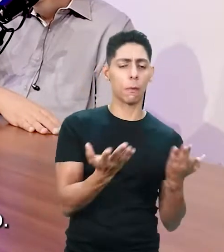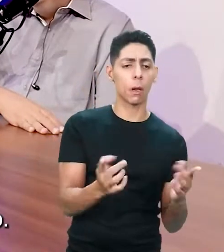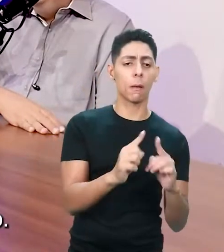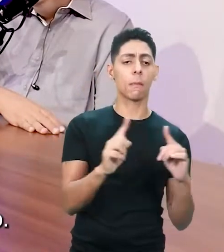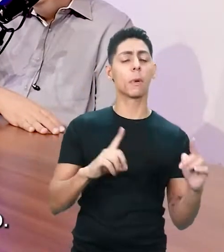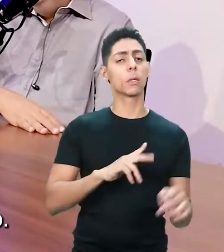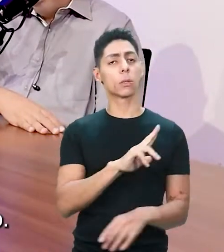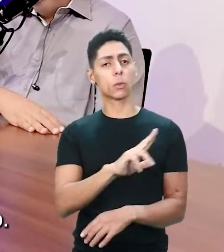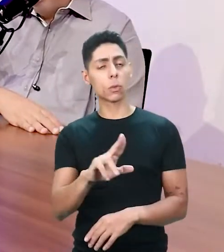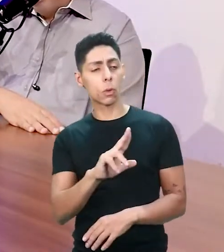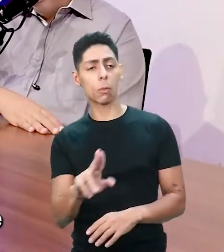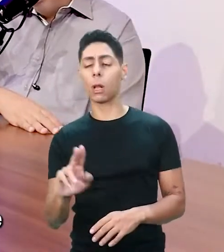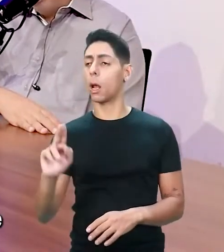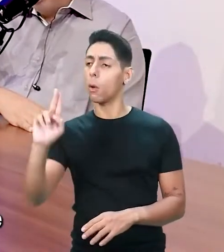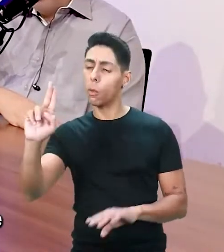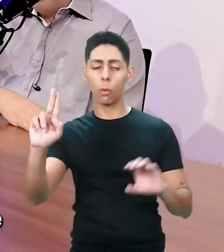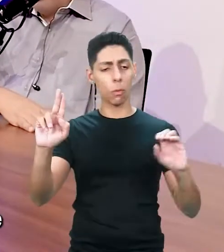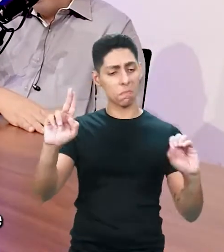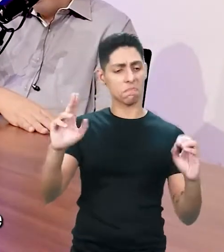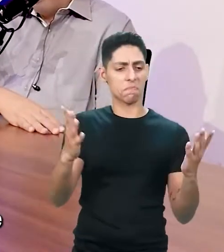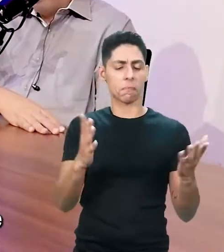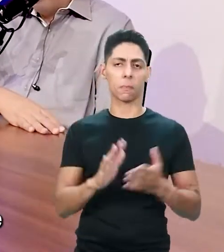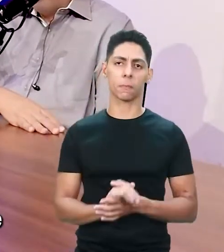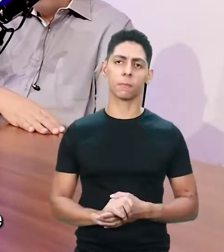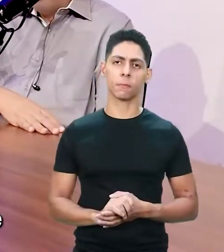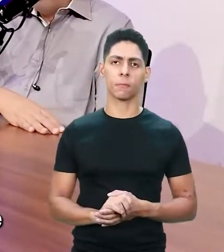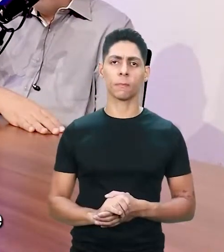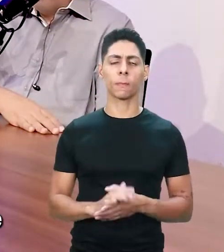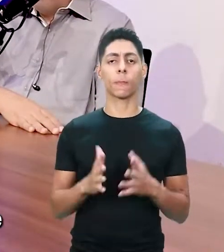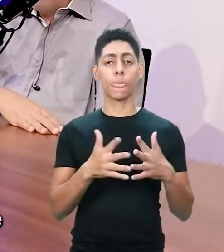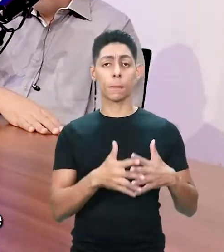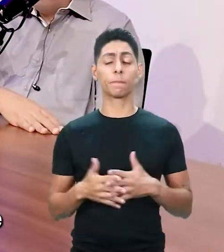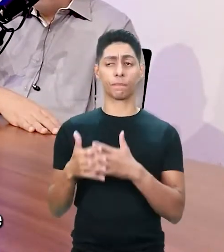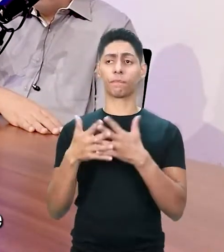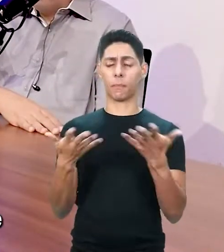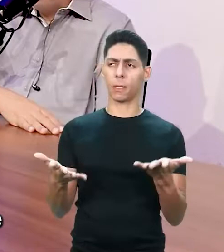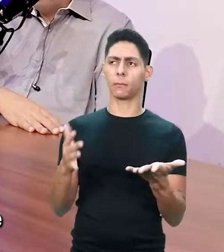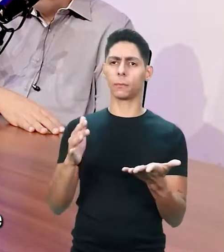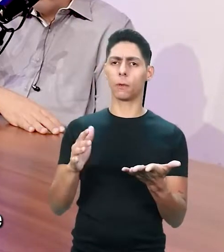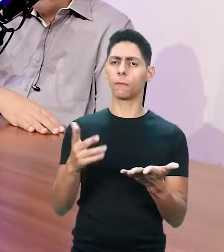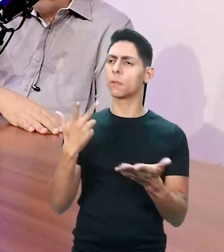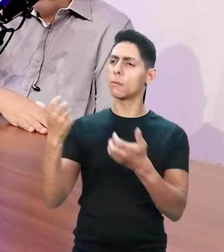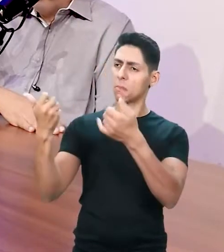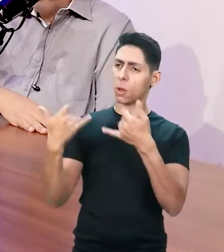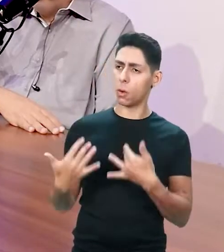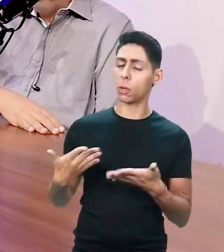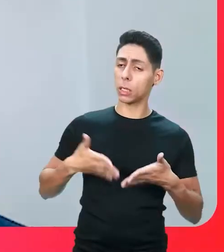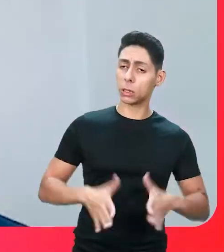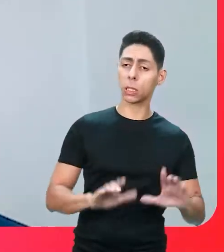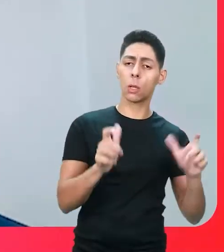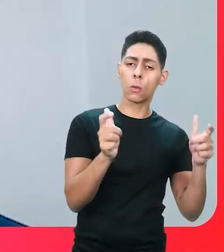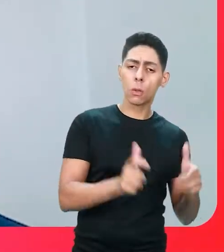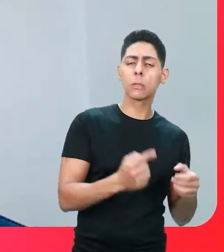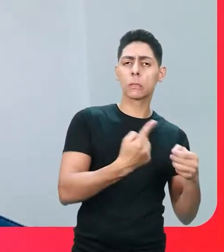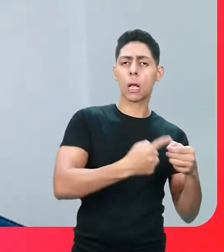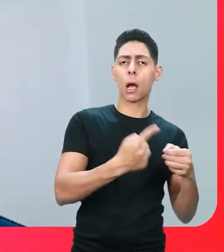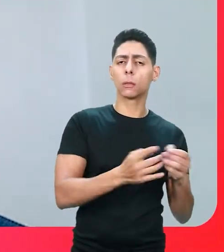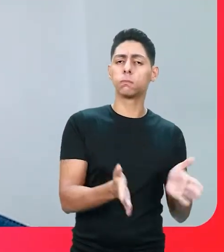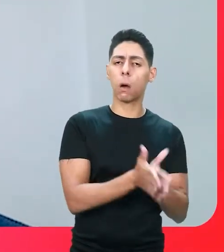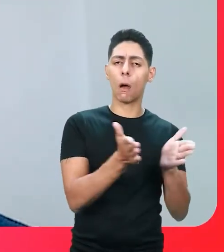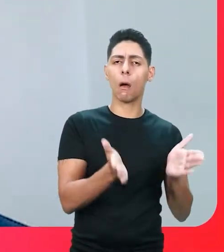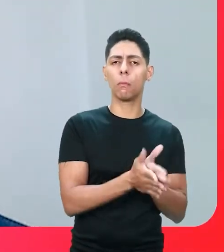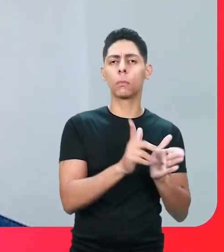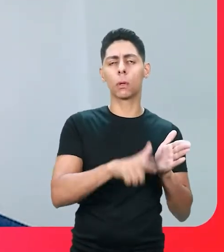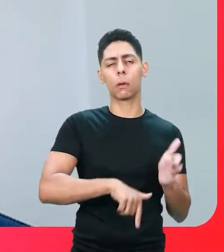com o Aurélio Aham, de Carvalho. Como isso. você disse, eu nasci numa comunidade muito pobre do Rio de Janeiro, e